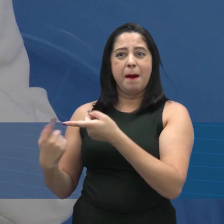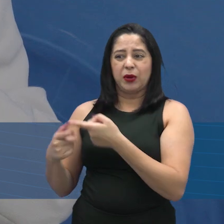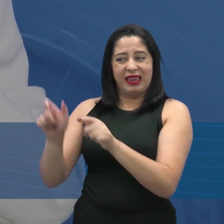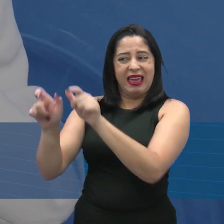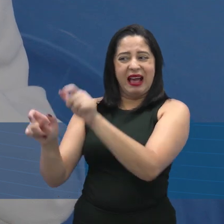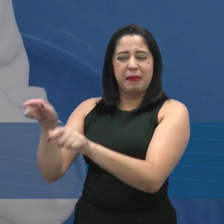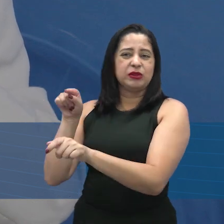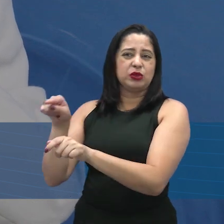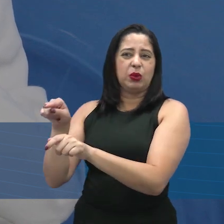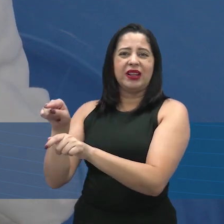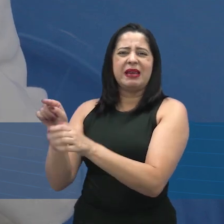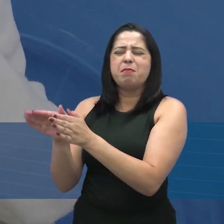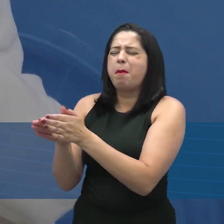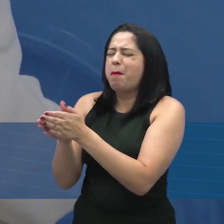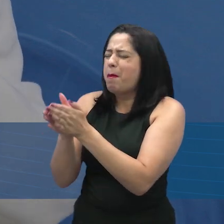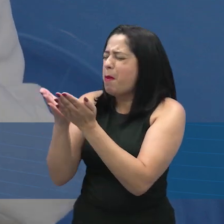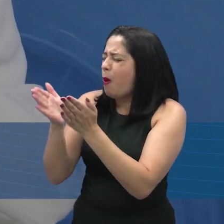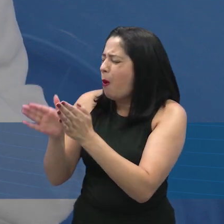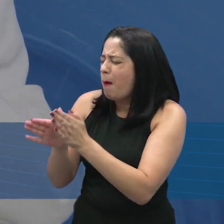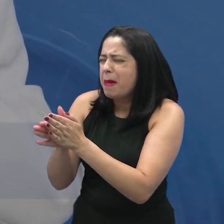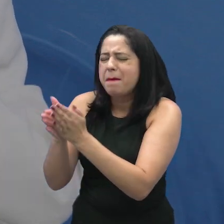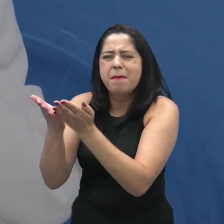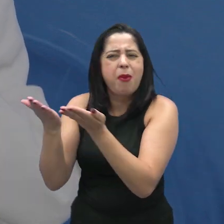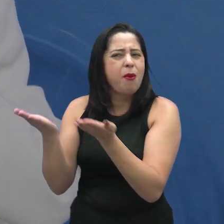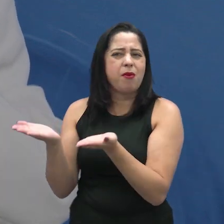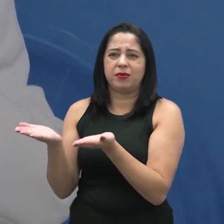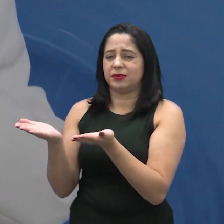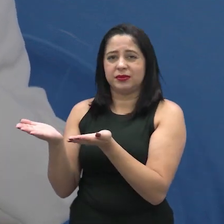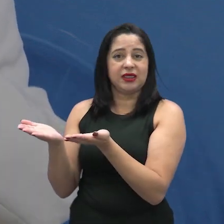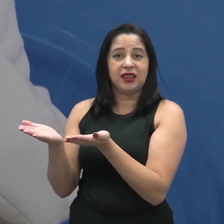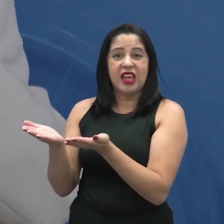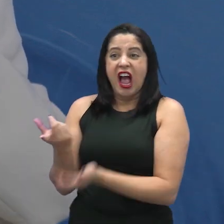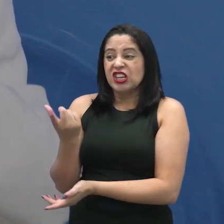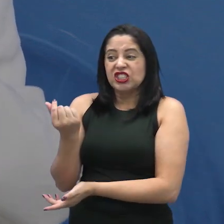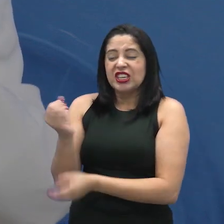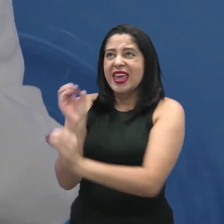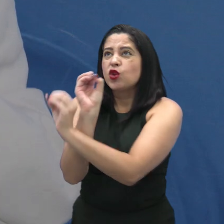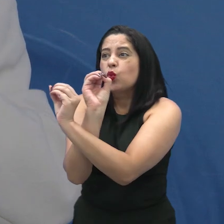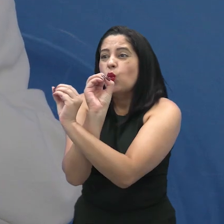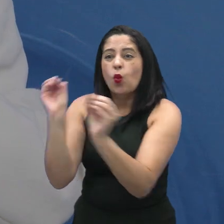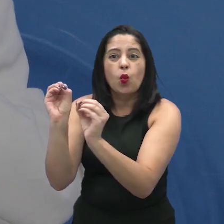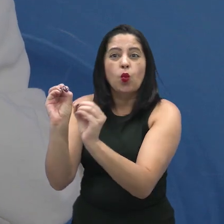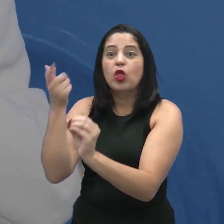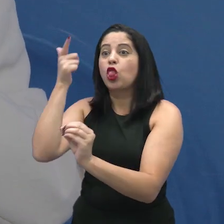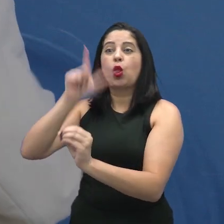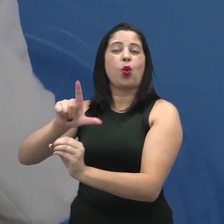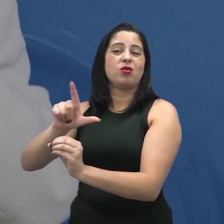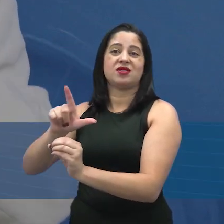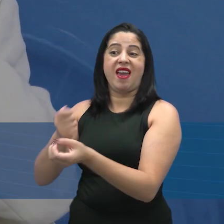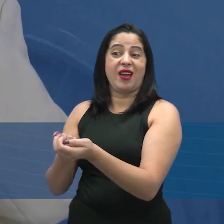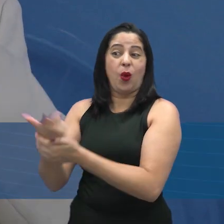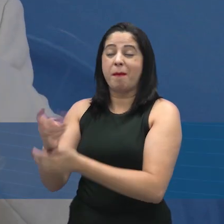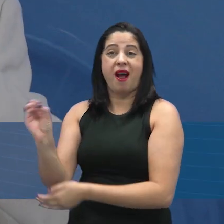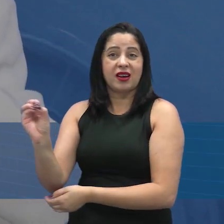ponto de vista de literatura, que é aquela pessoa que está na extrema miséria, ou seja, não tem meios de sobrevivência.